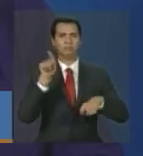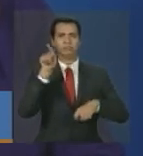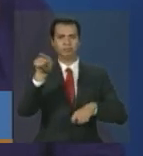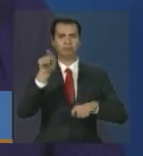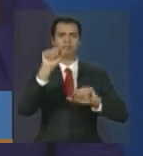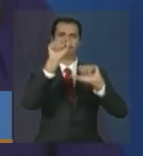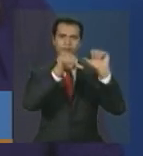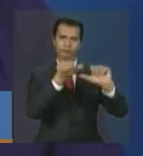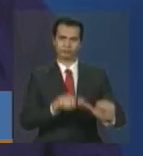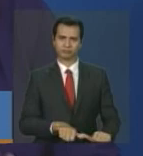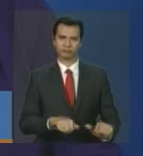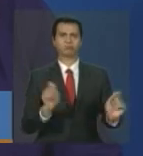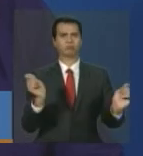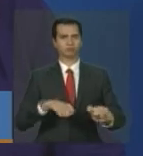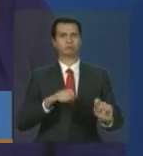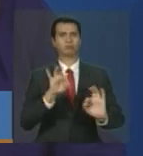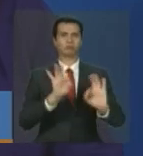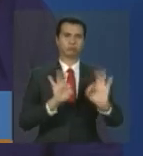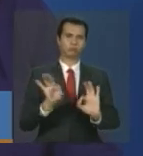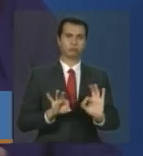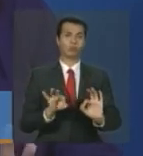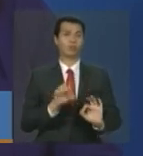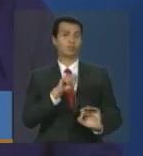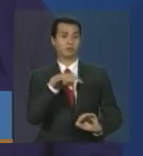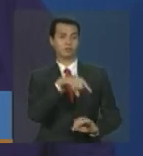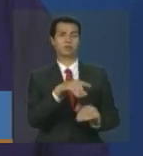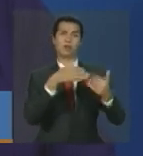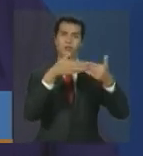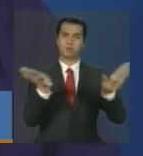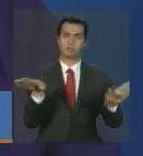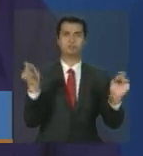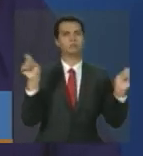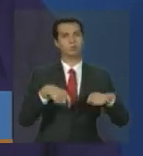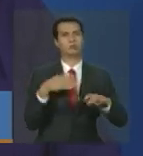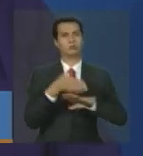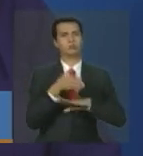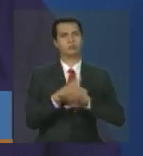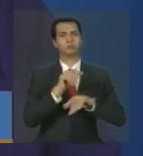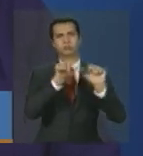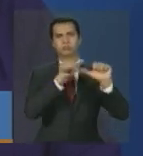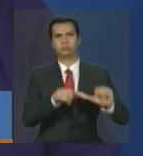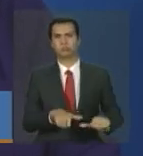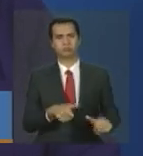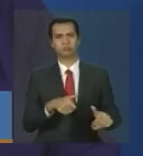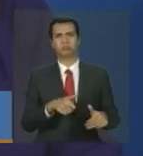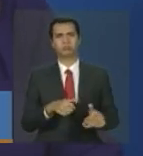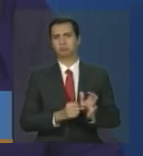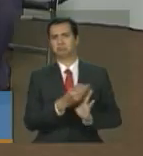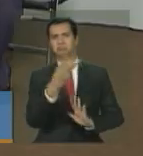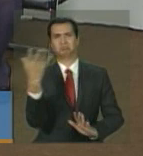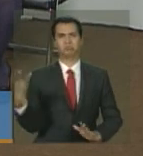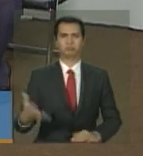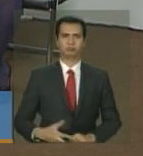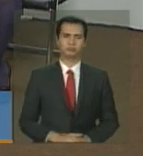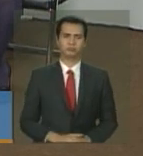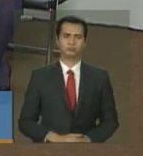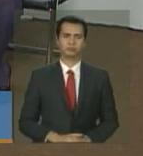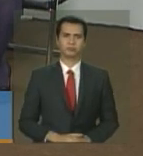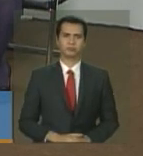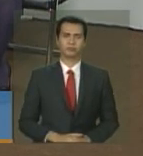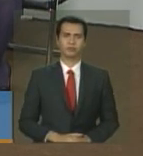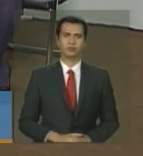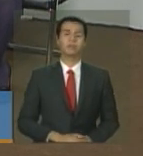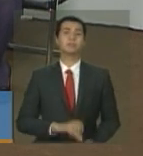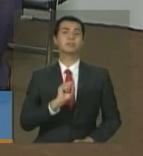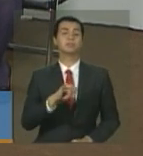e atualizar os dados então enquanto o aplicativo estiver aberto ele pode alterar quantas vezes desejar E no caso de dúvida que eu posso